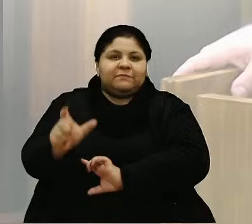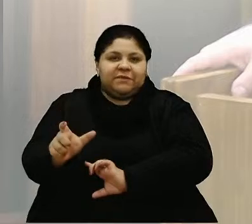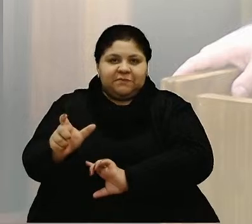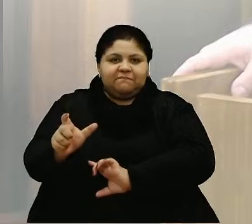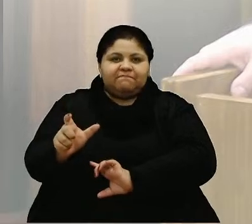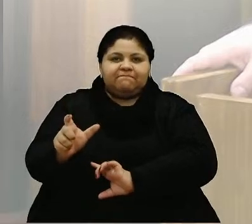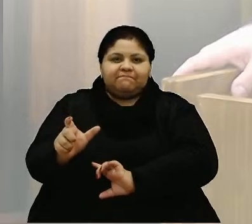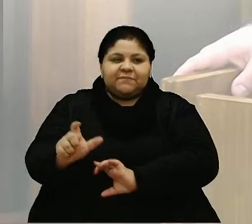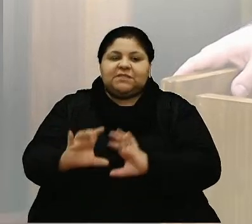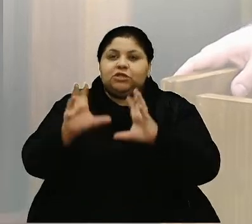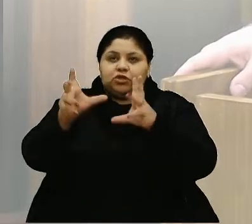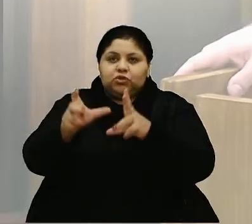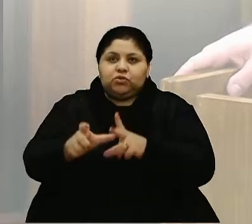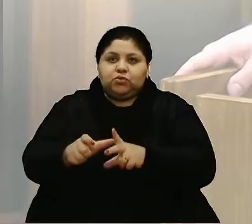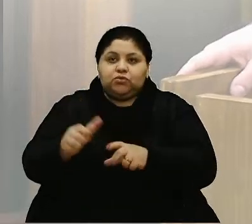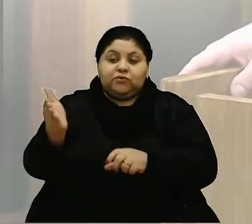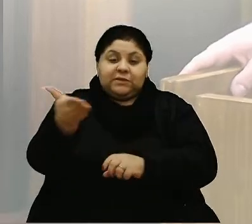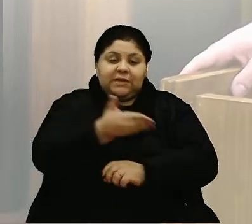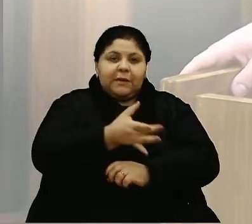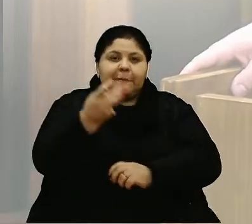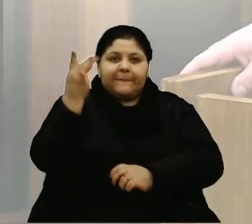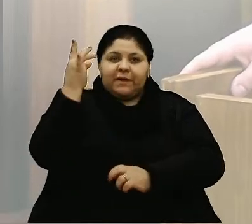que todos vocês que estão aqui presentes